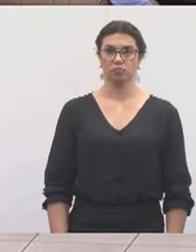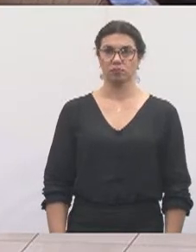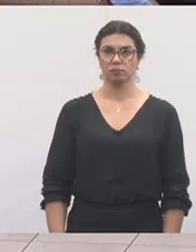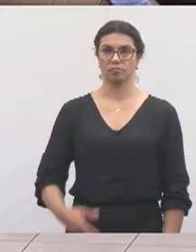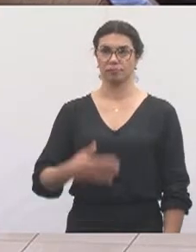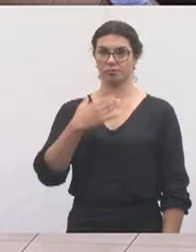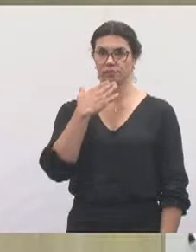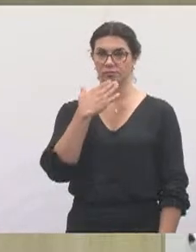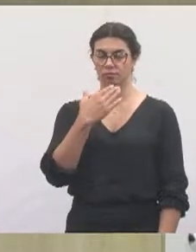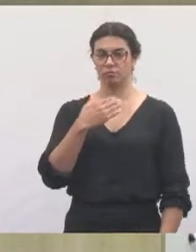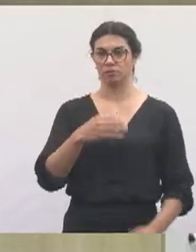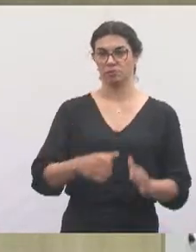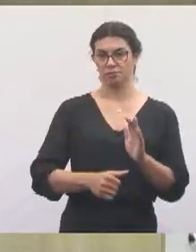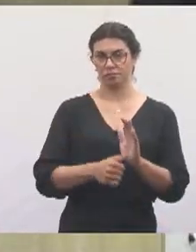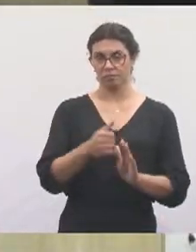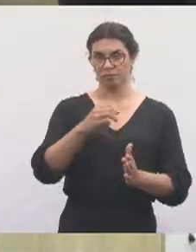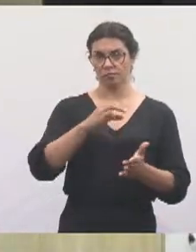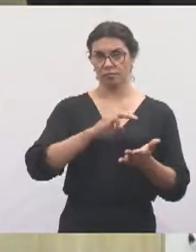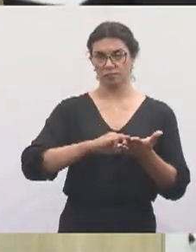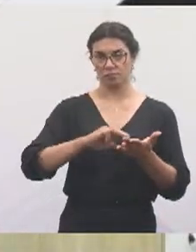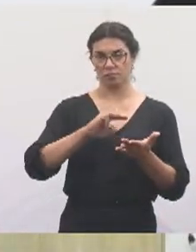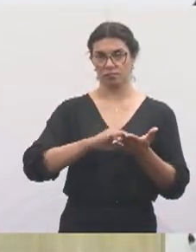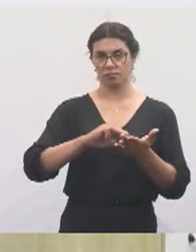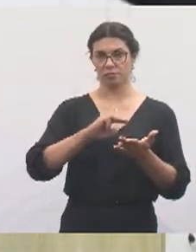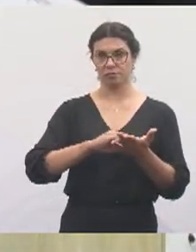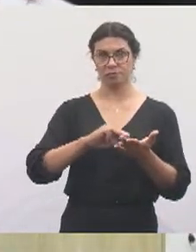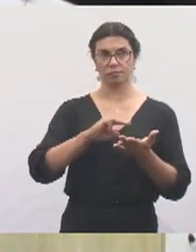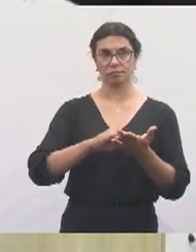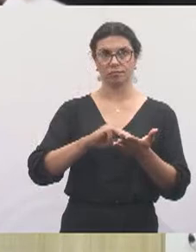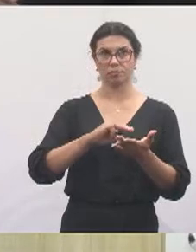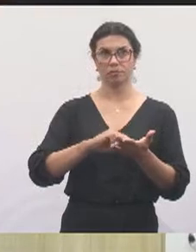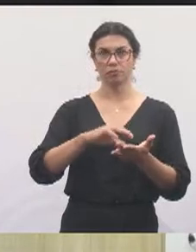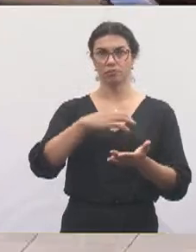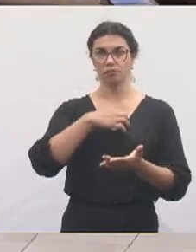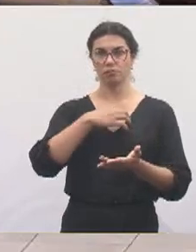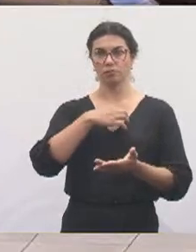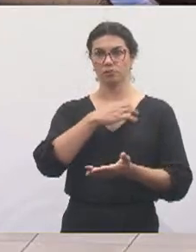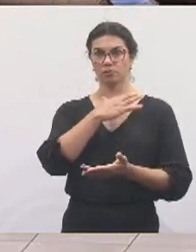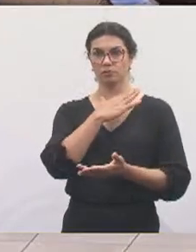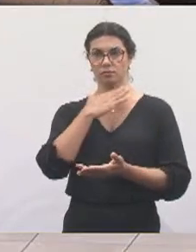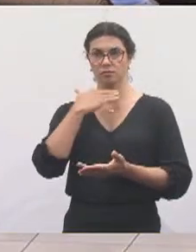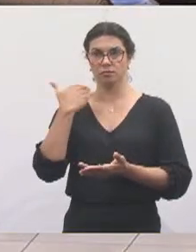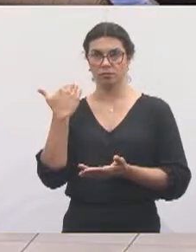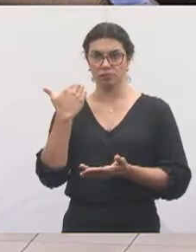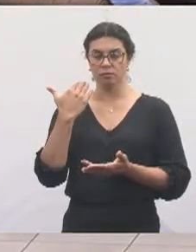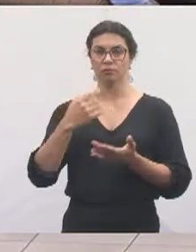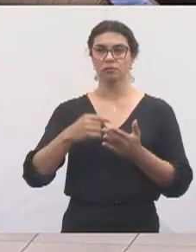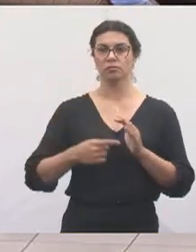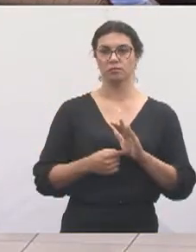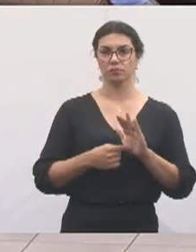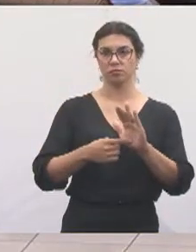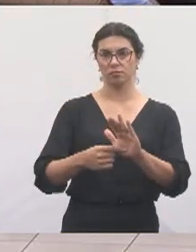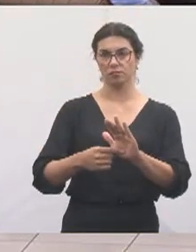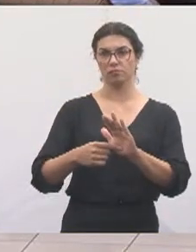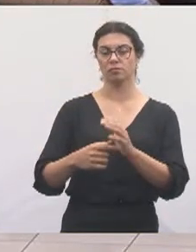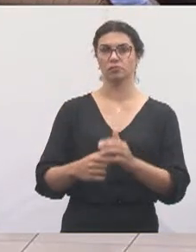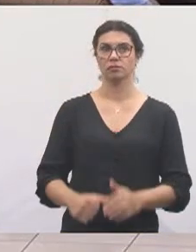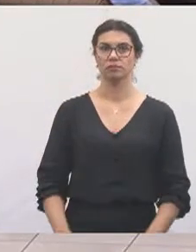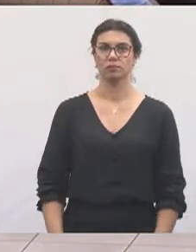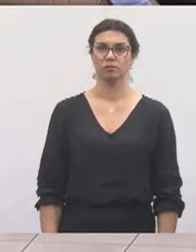Solicito a primeira secretária que faça a leitura dos votos de pesar apresentados pelos senhores